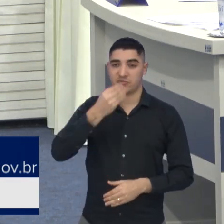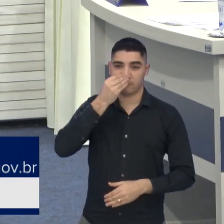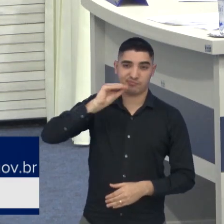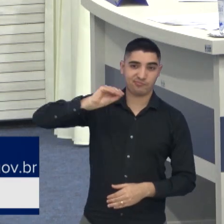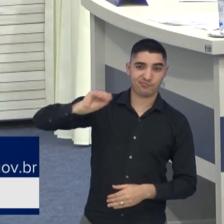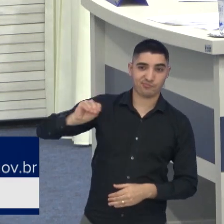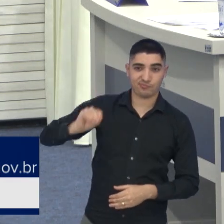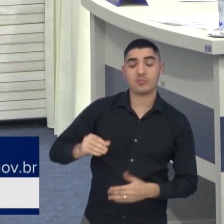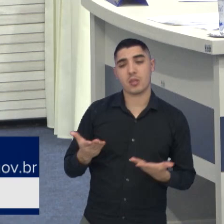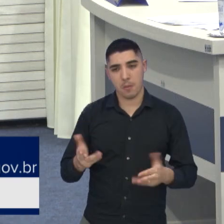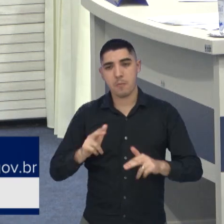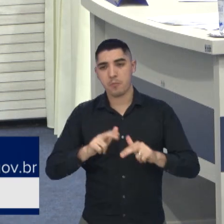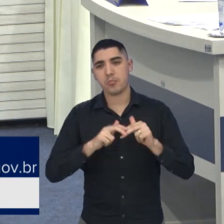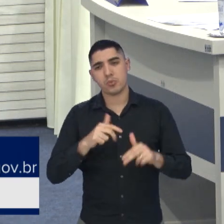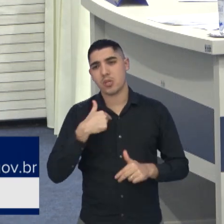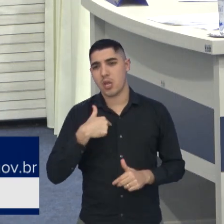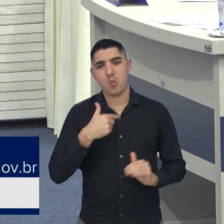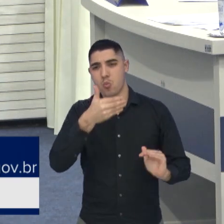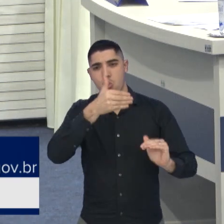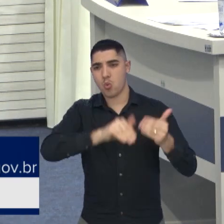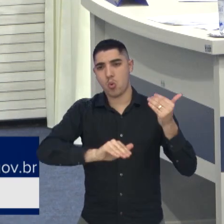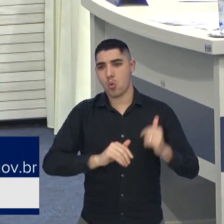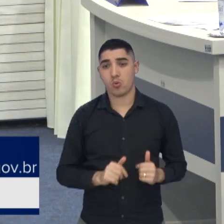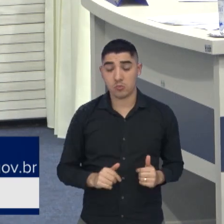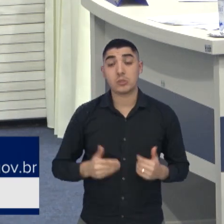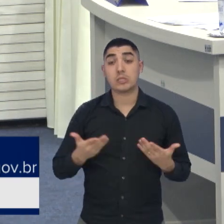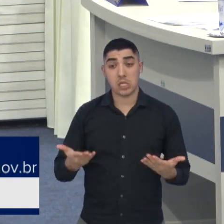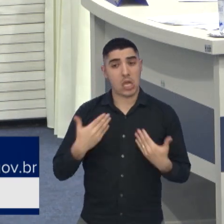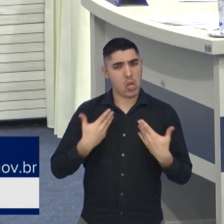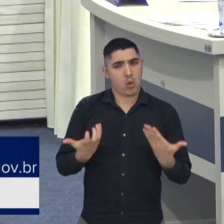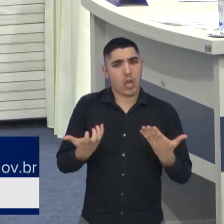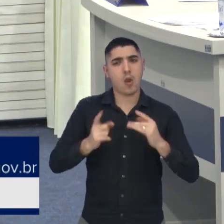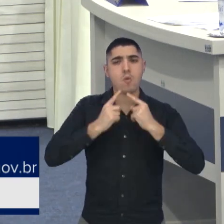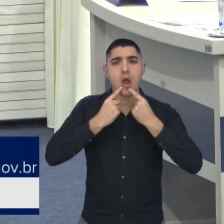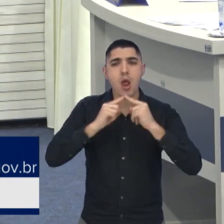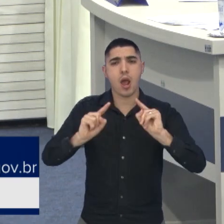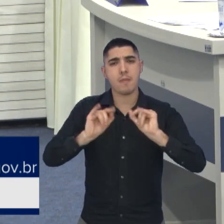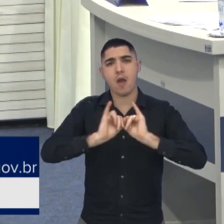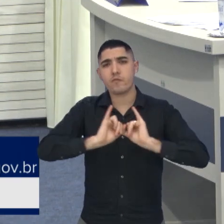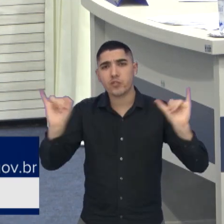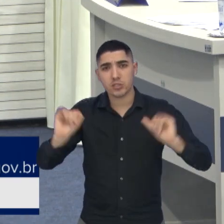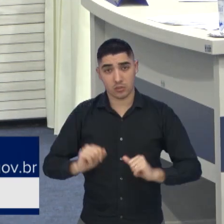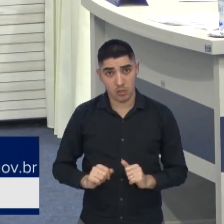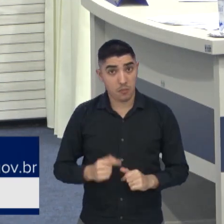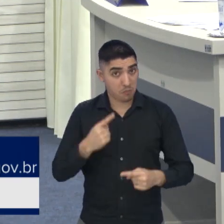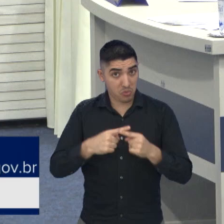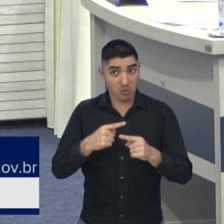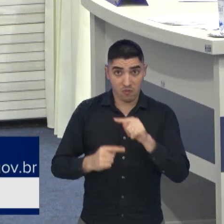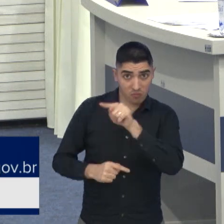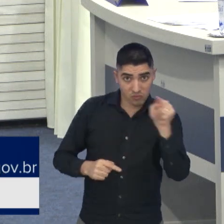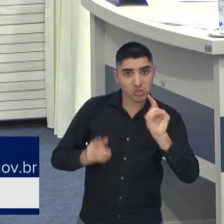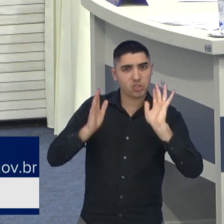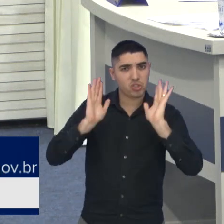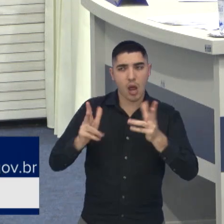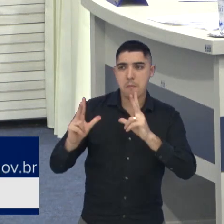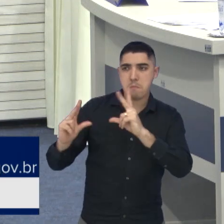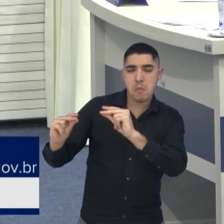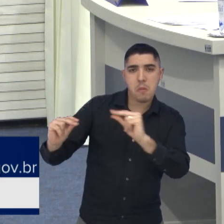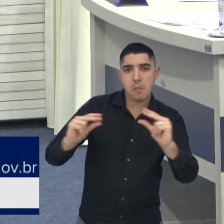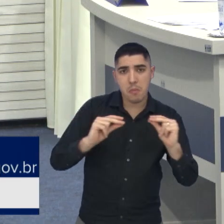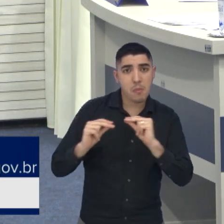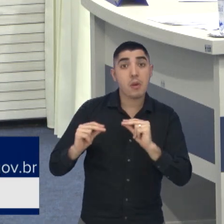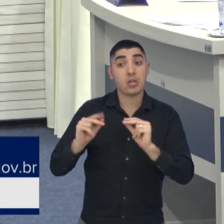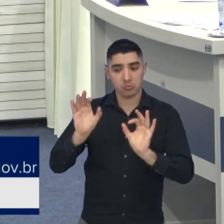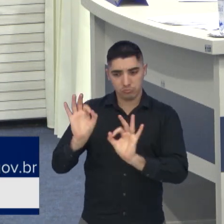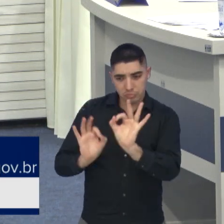Então, por isso, votei contra e quero deixar aqui meu protesto, porque vocês conversaram, formularam emenda